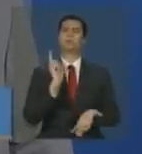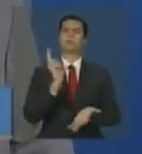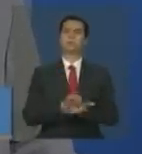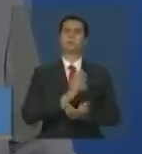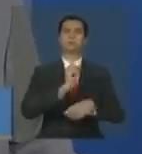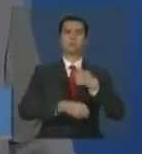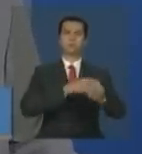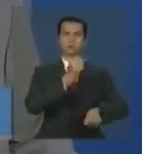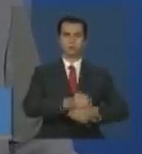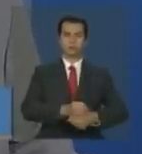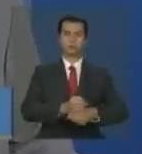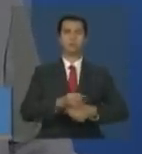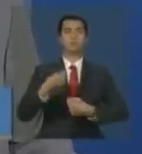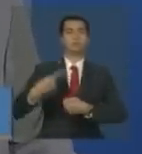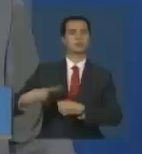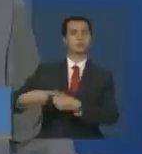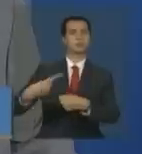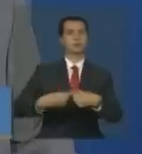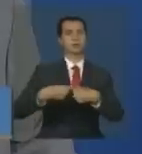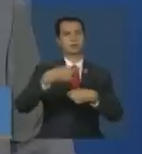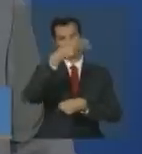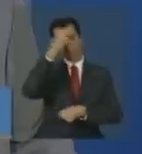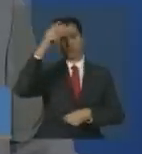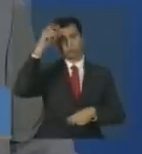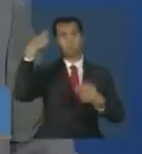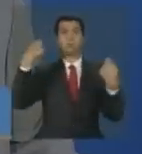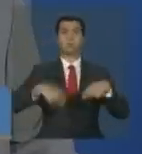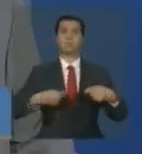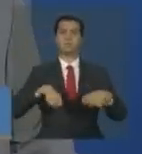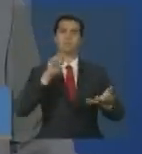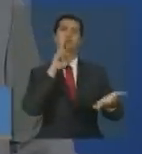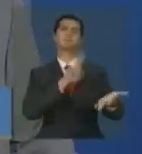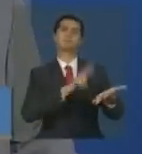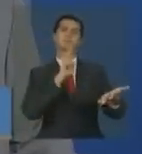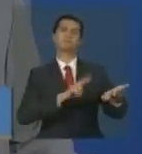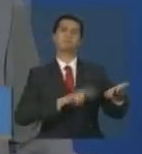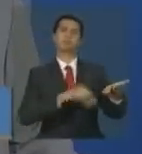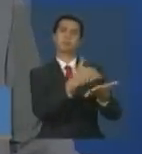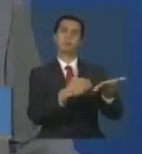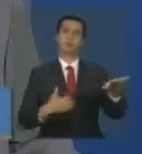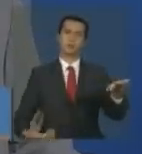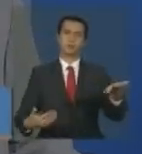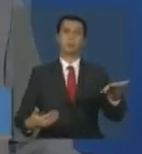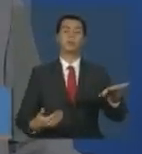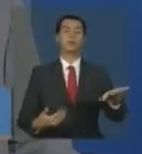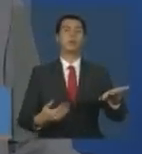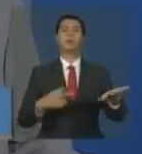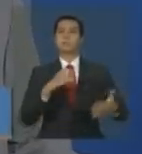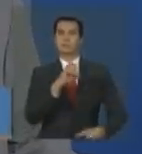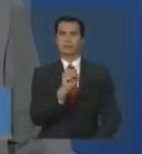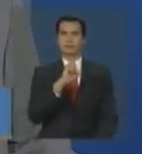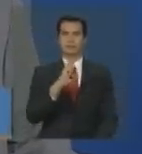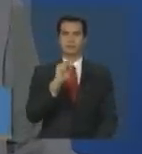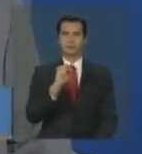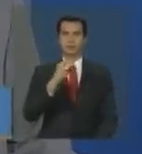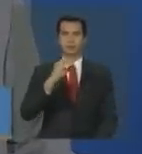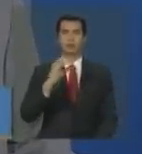que preencher essas informações. O preenchimento do censo, ele se dá por meio de um questionário eletrônico.